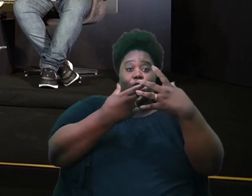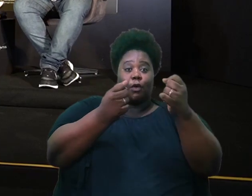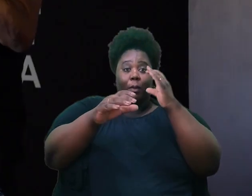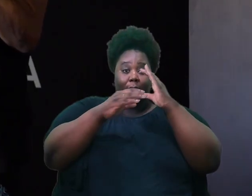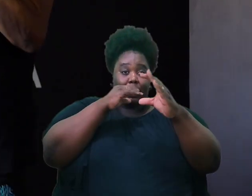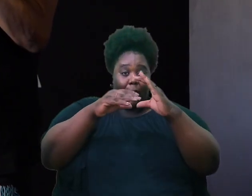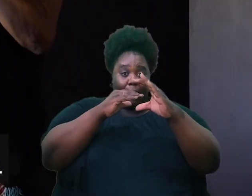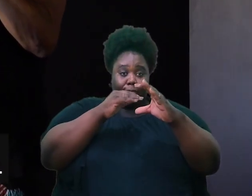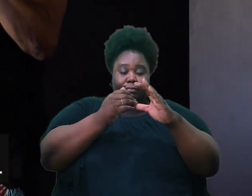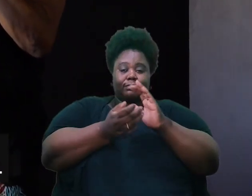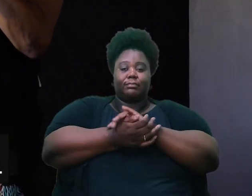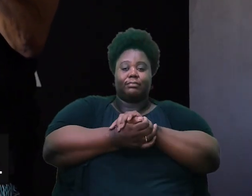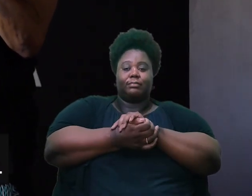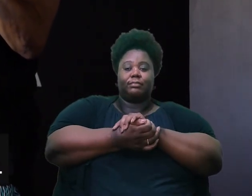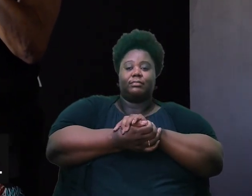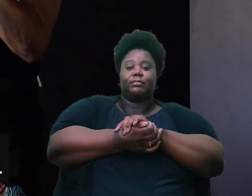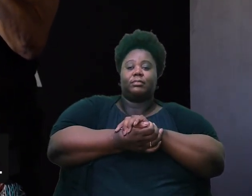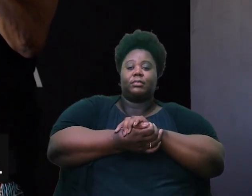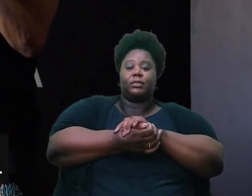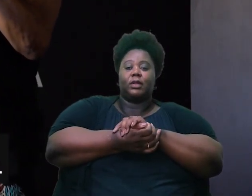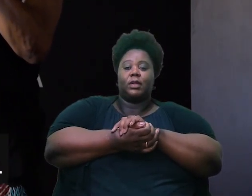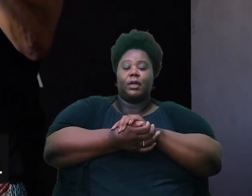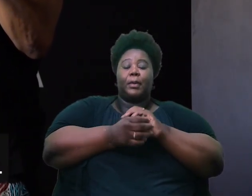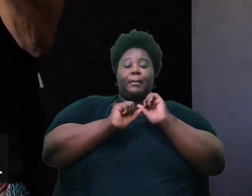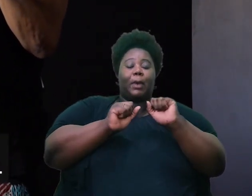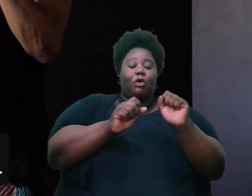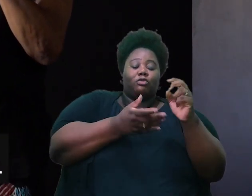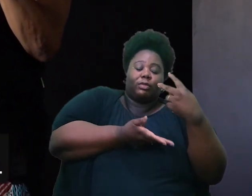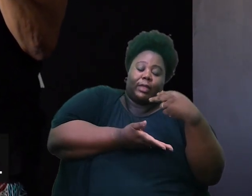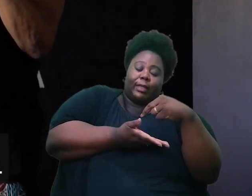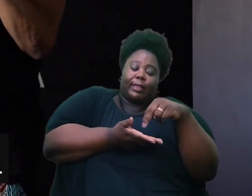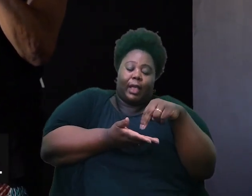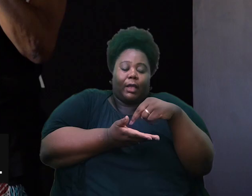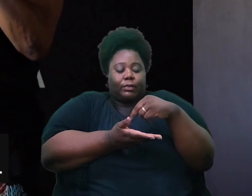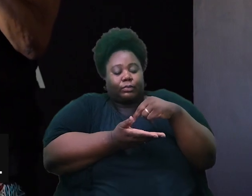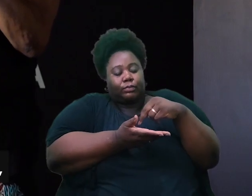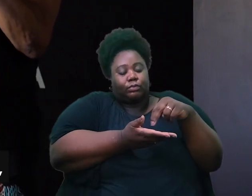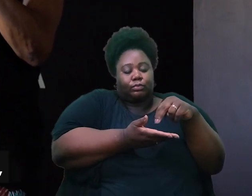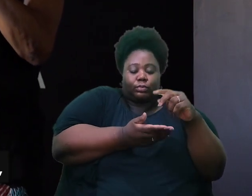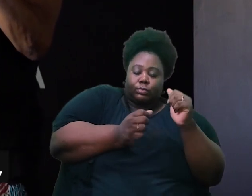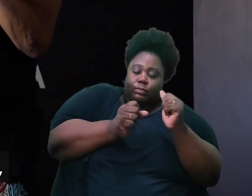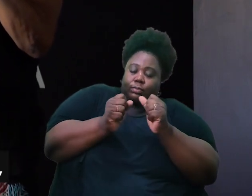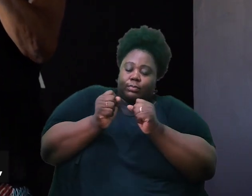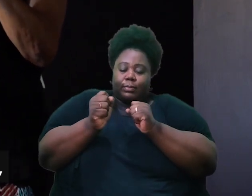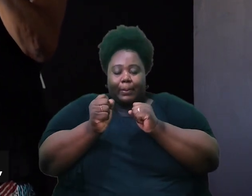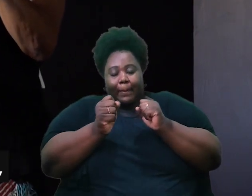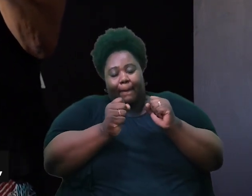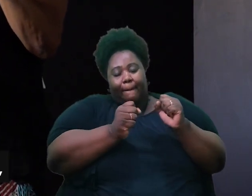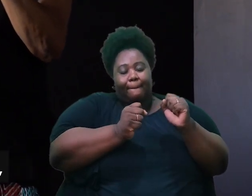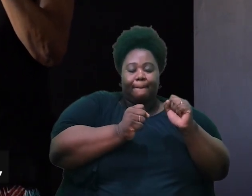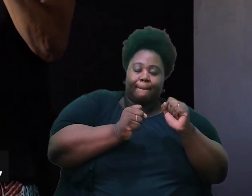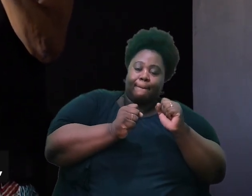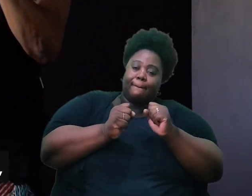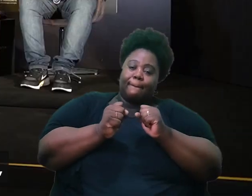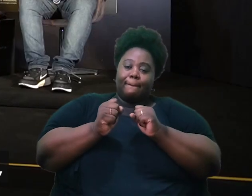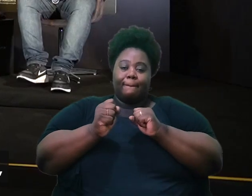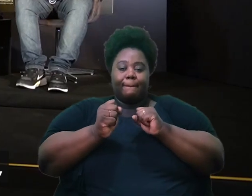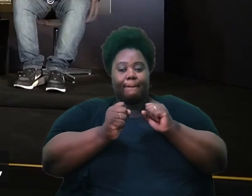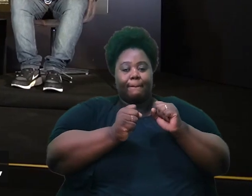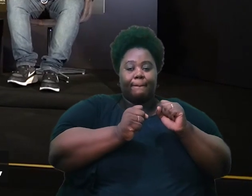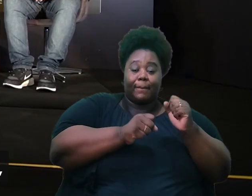cantar? Pode fazer um movimento, pode fazer o tambor com os pés. Oi, é um novo dia,